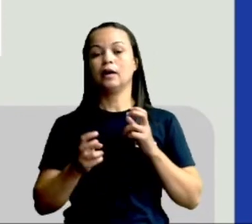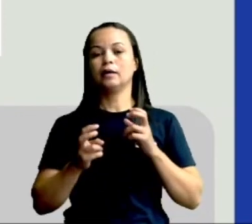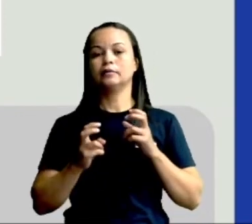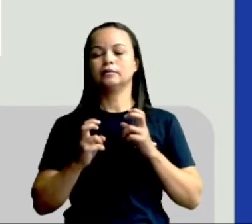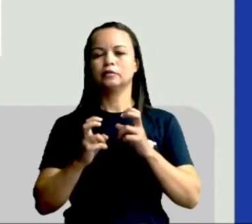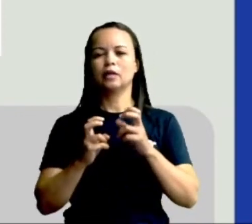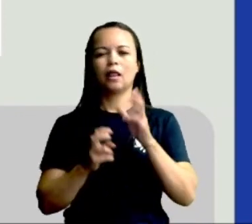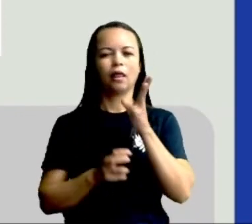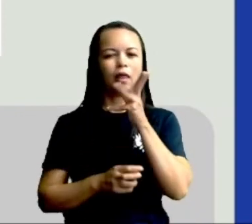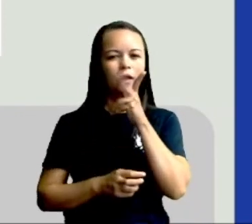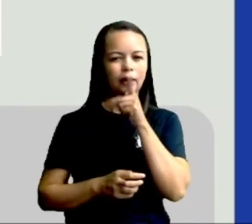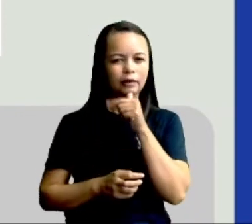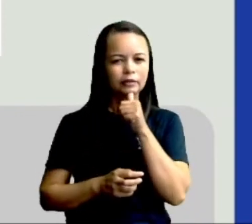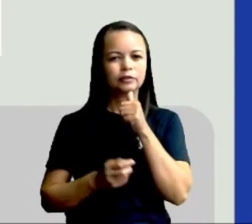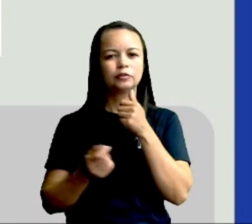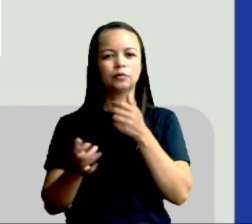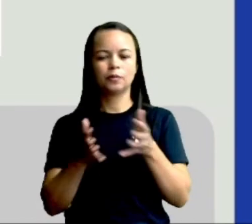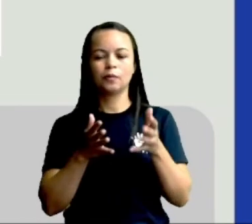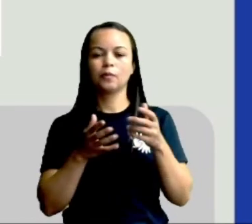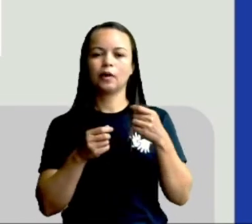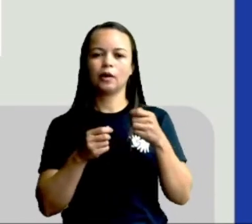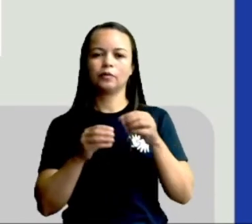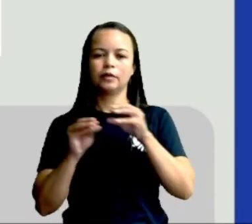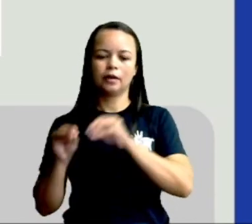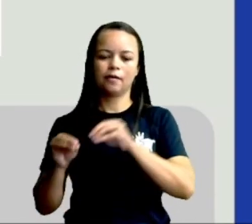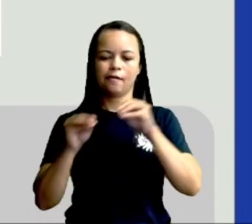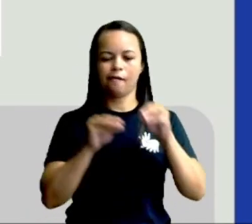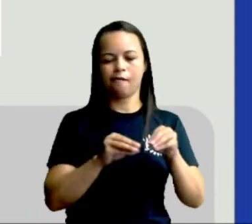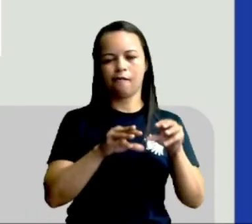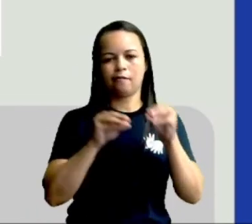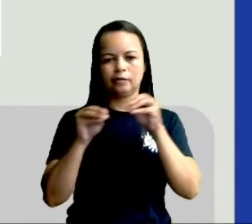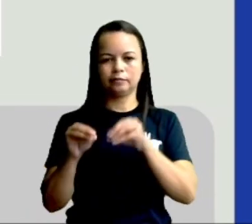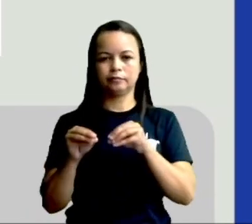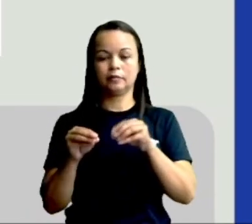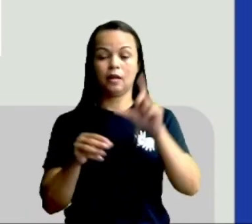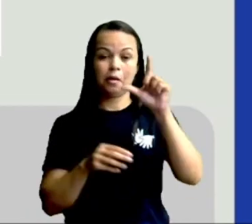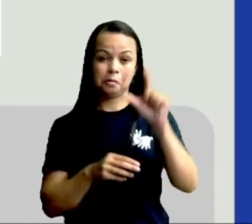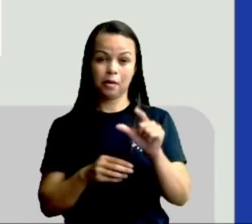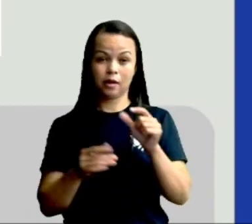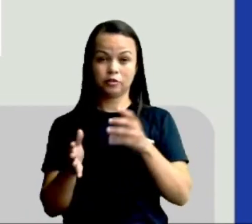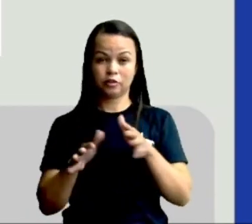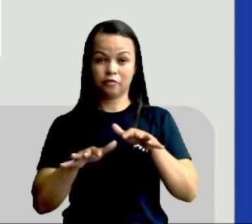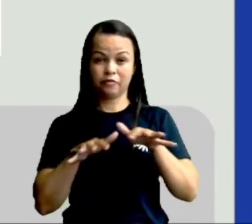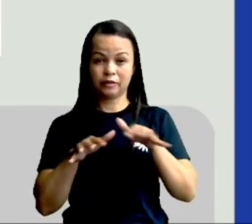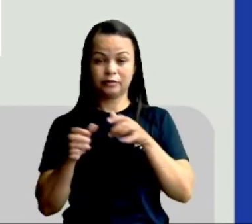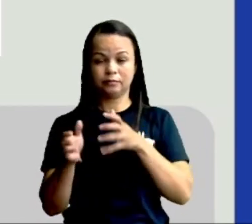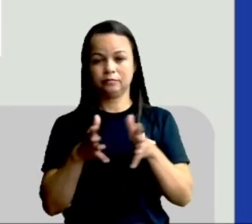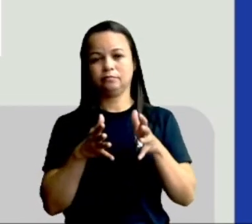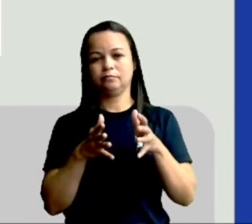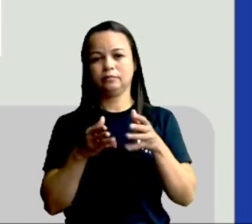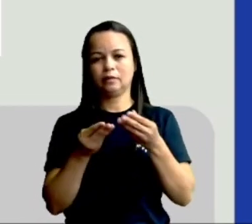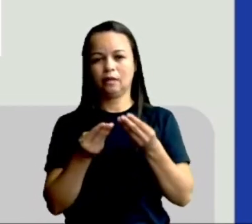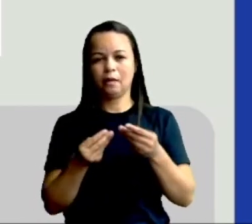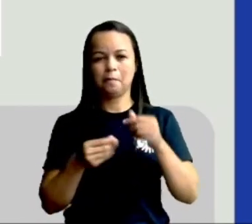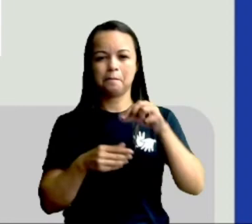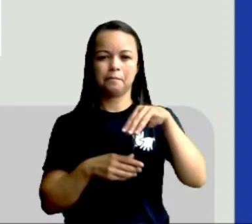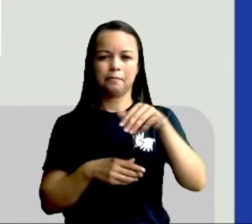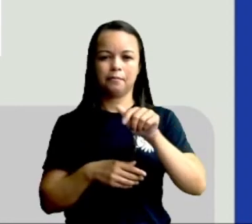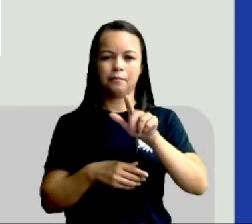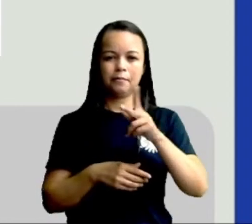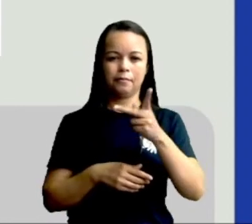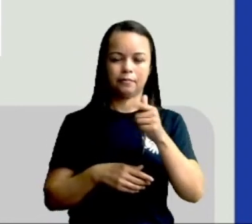suas operações de carga e descarga. Baixa flexibilidade com pequena extensão de malha.